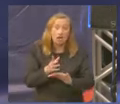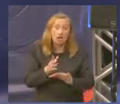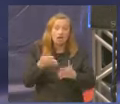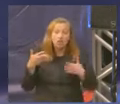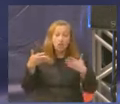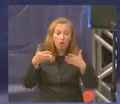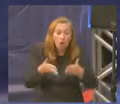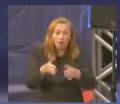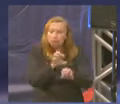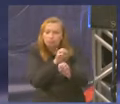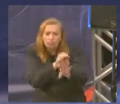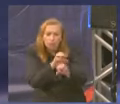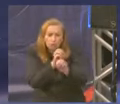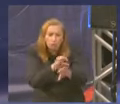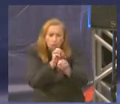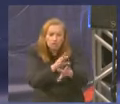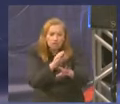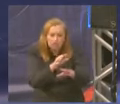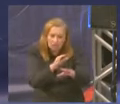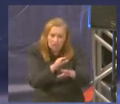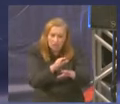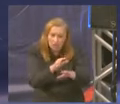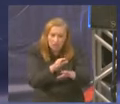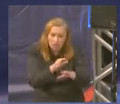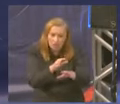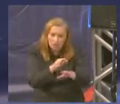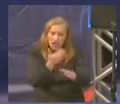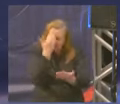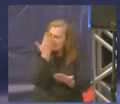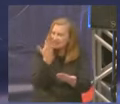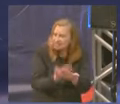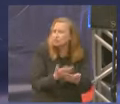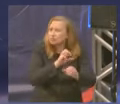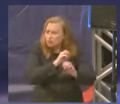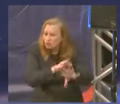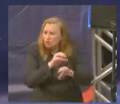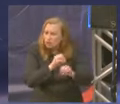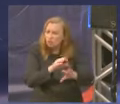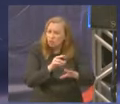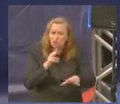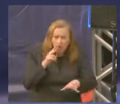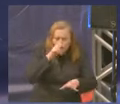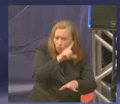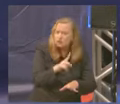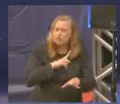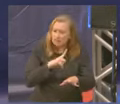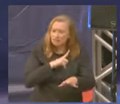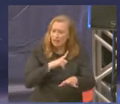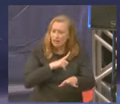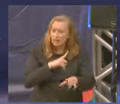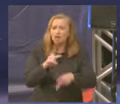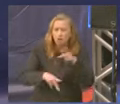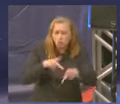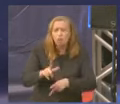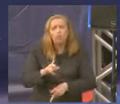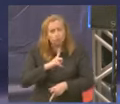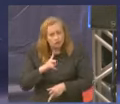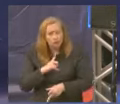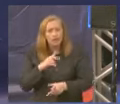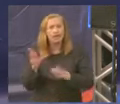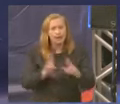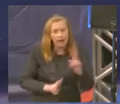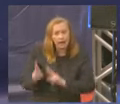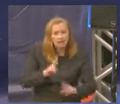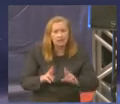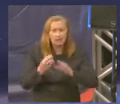voltado para a educação, apostando na educação, no potencial que esse povo tem em relação